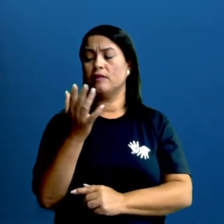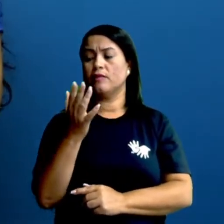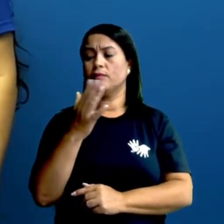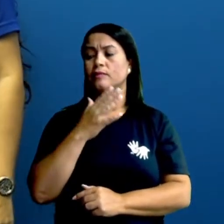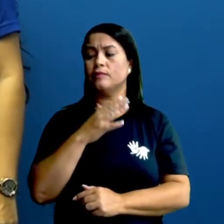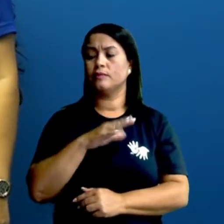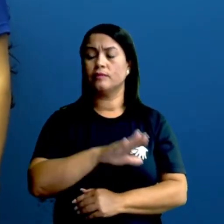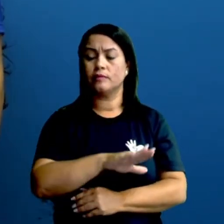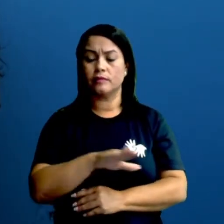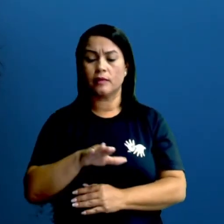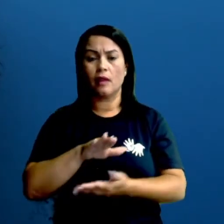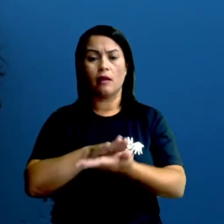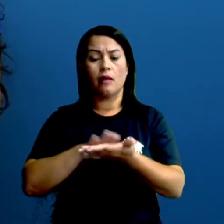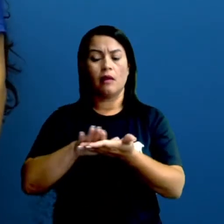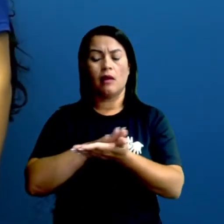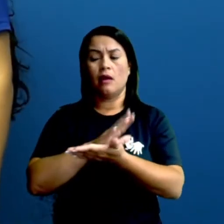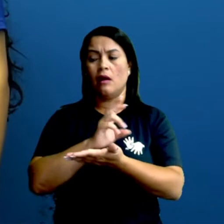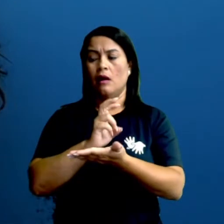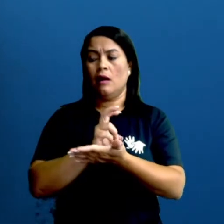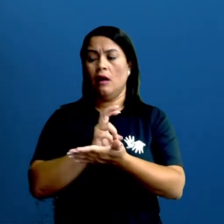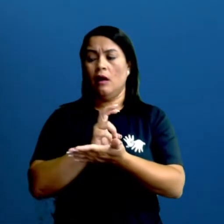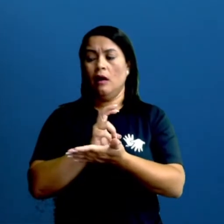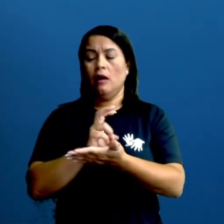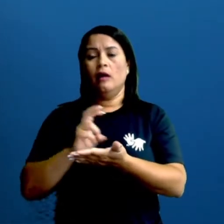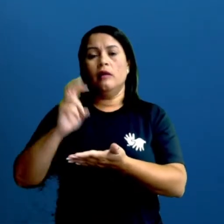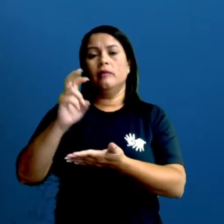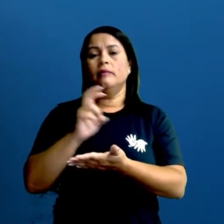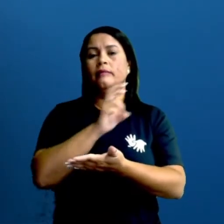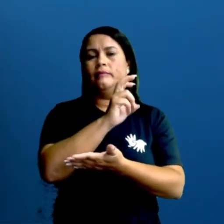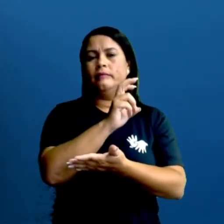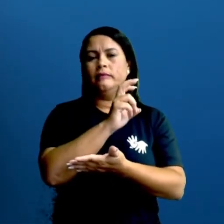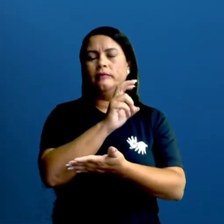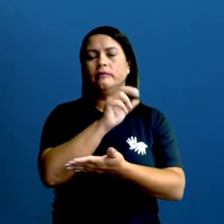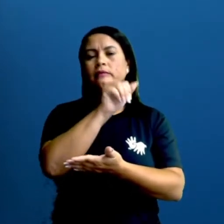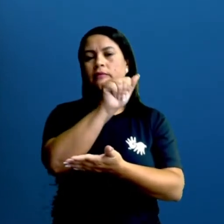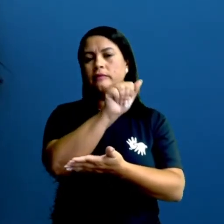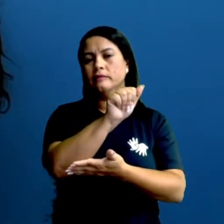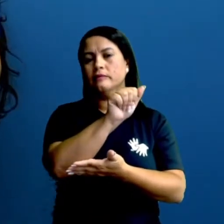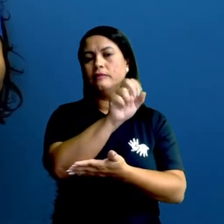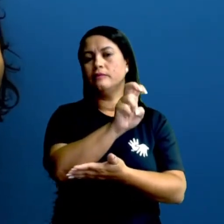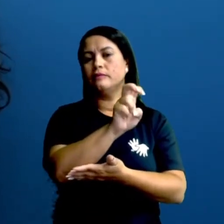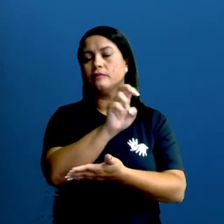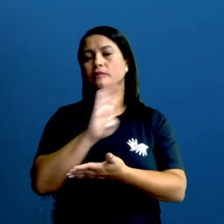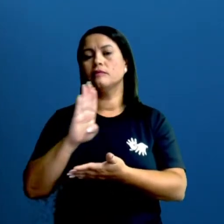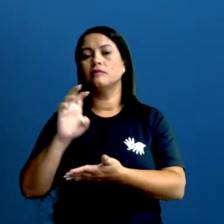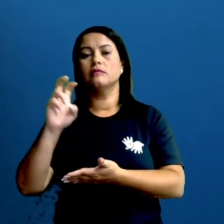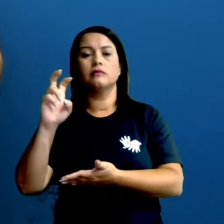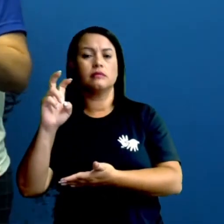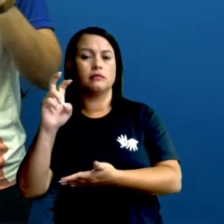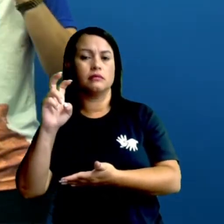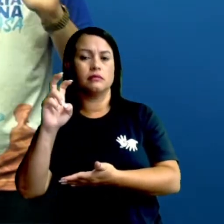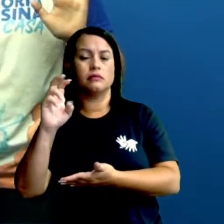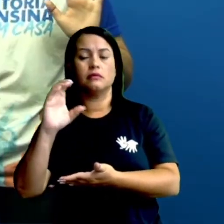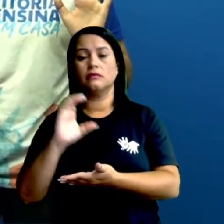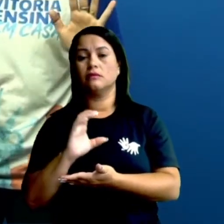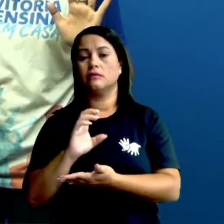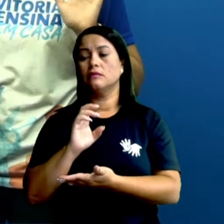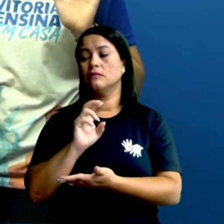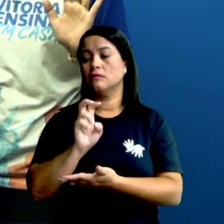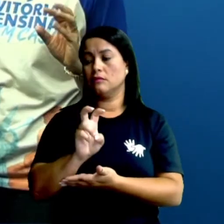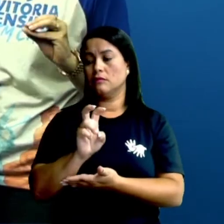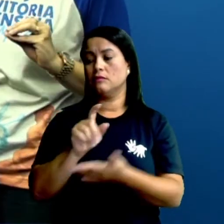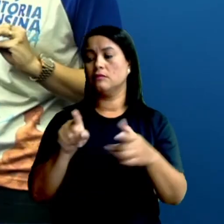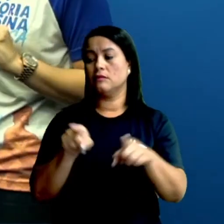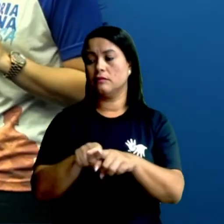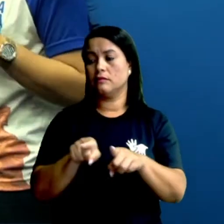Minha base 5, 5 e 5. Lado A vale 5, lado B vale 5 e lado C também